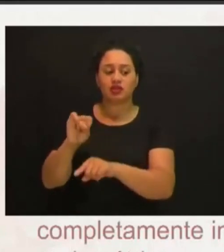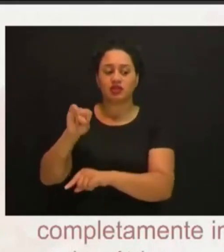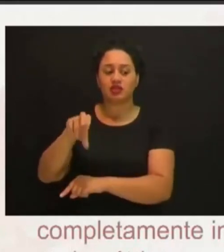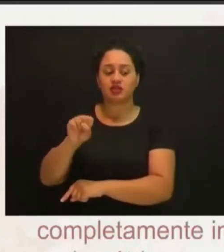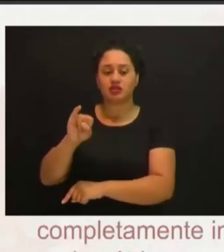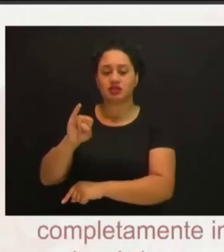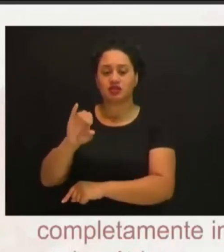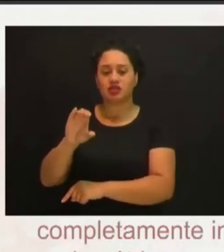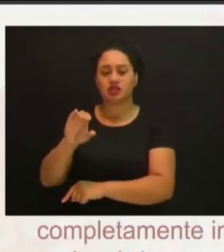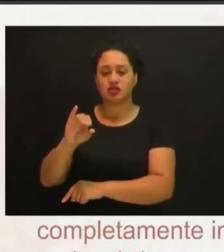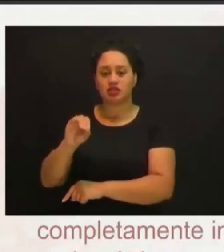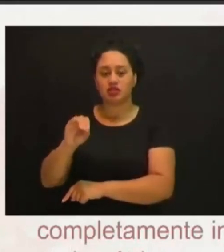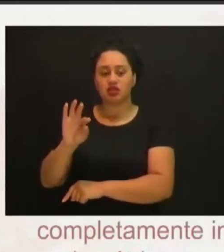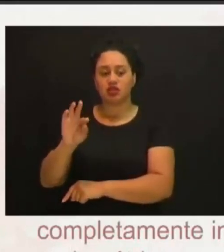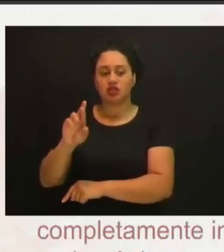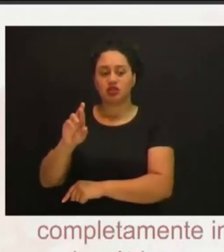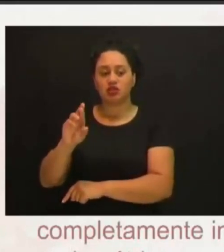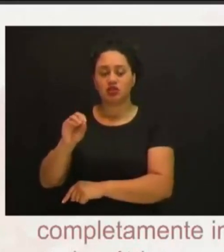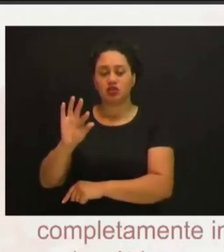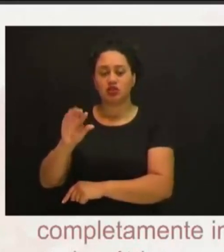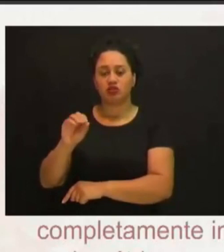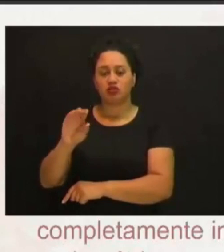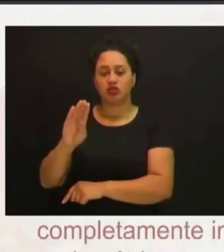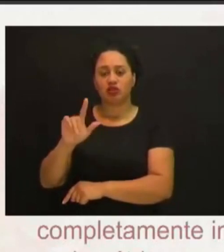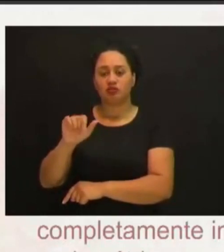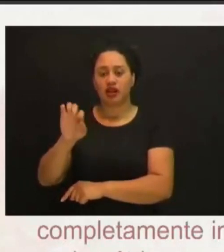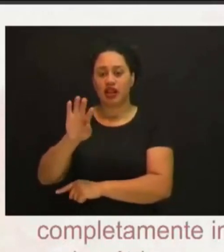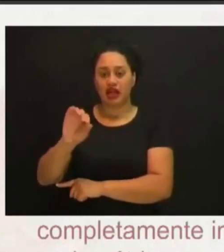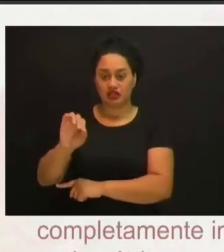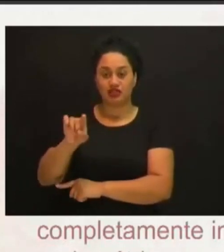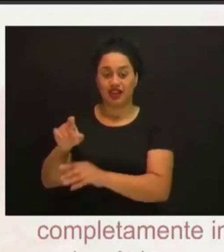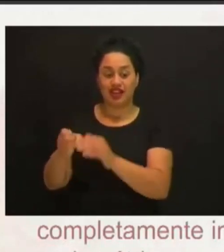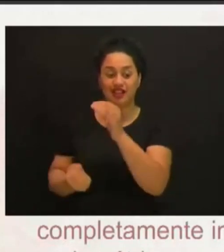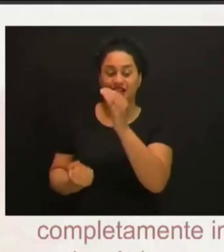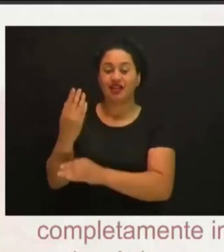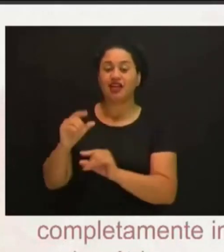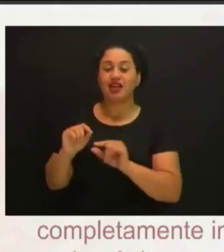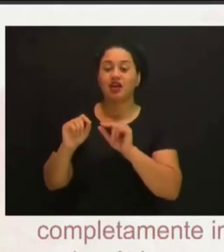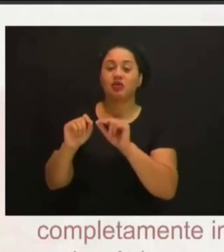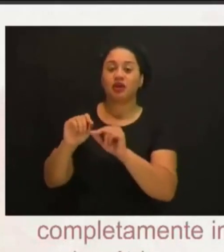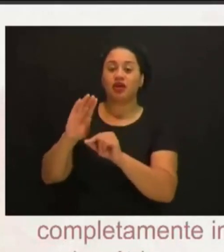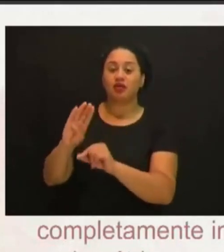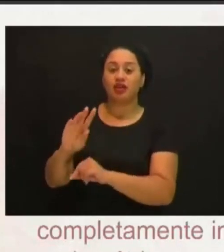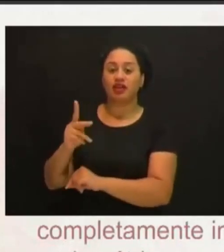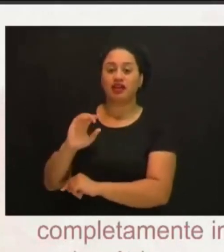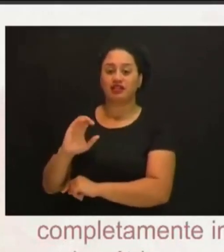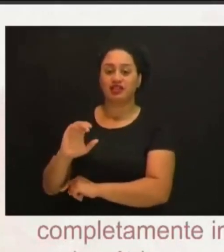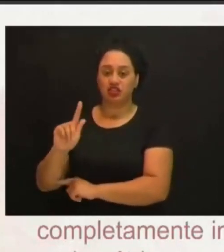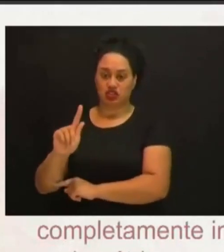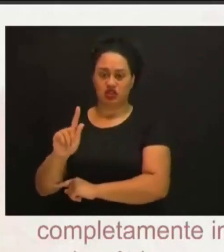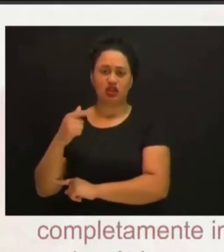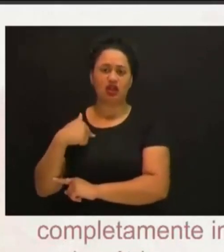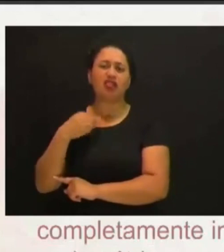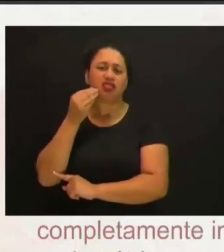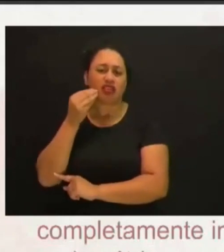sinciciotrofoblasto, que vai produzir aquele hormônio que nós conhecemos como beta-HCG. Então, nos testes muito precisos aí de